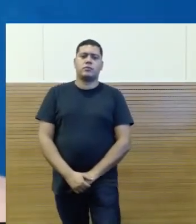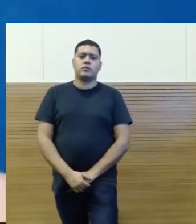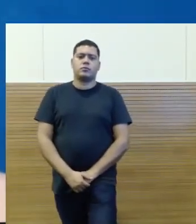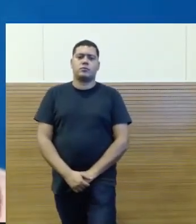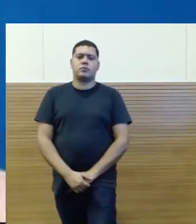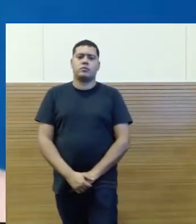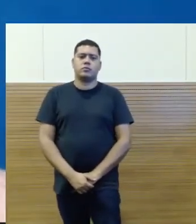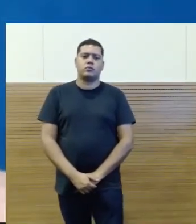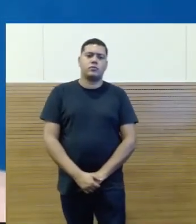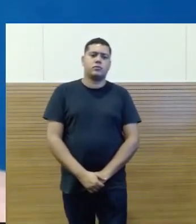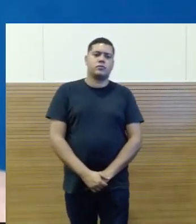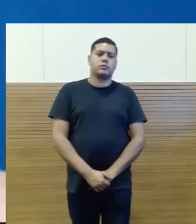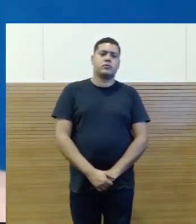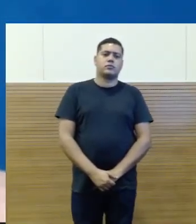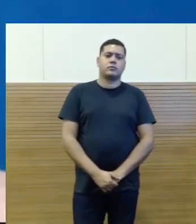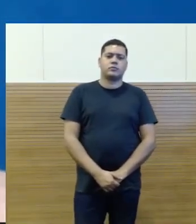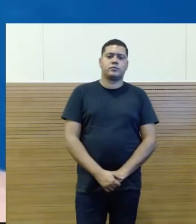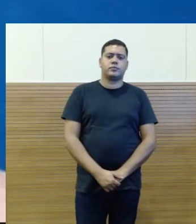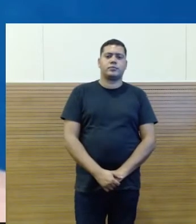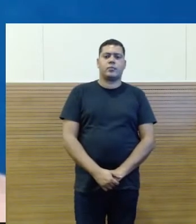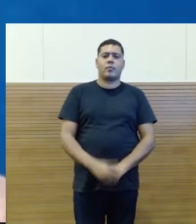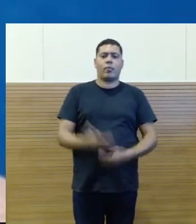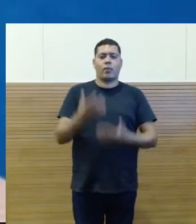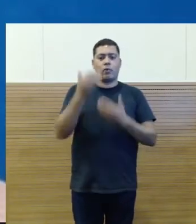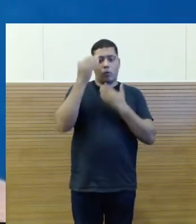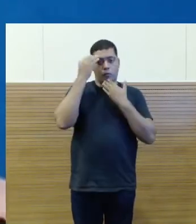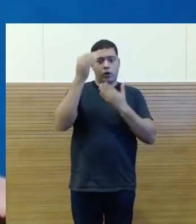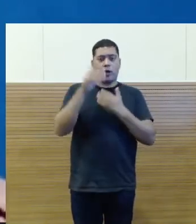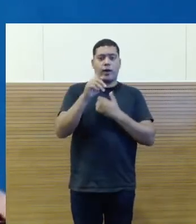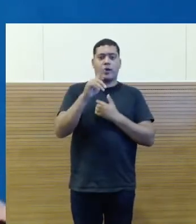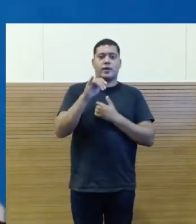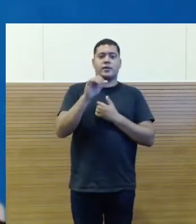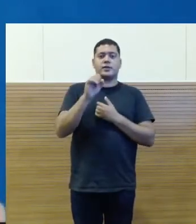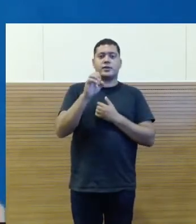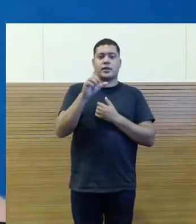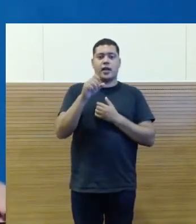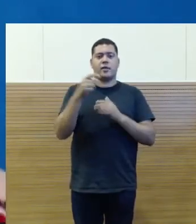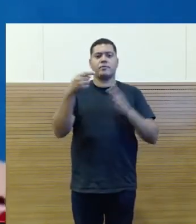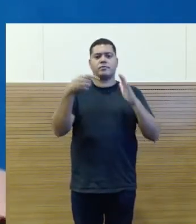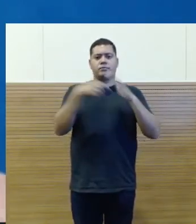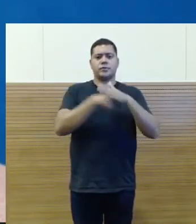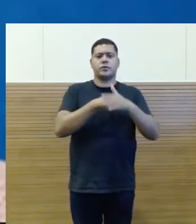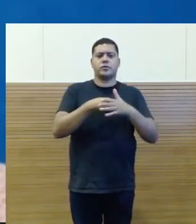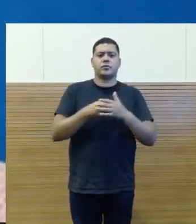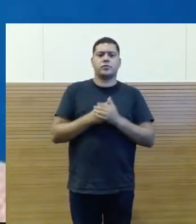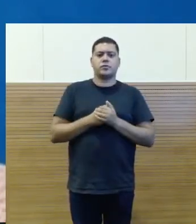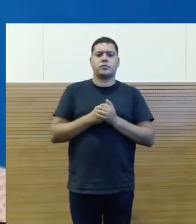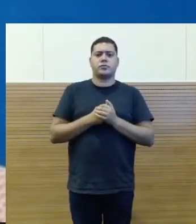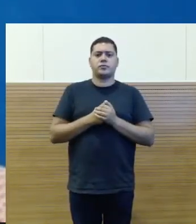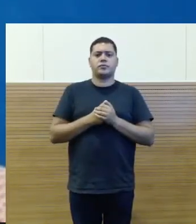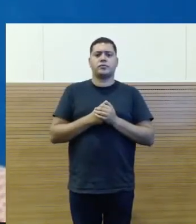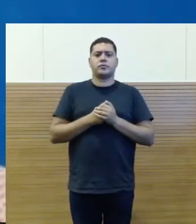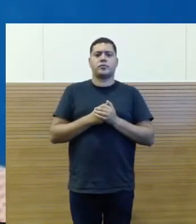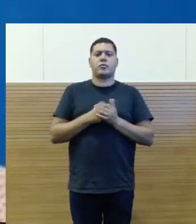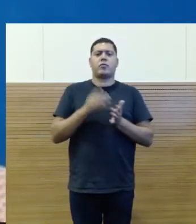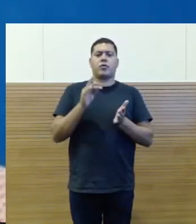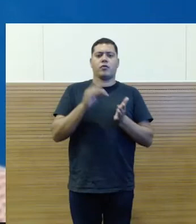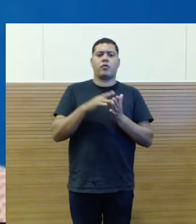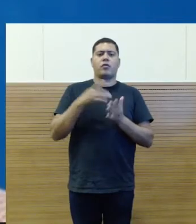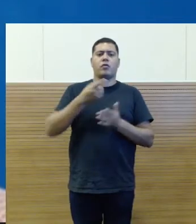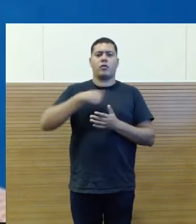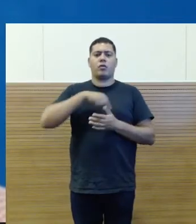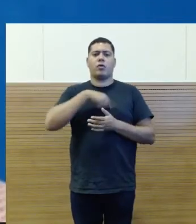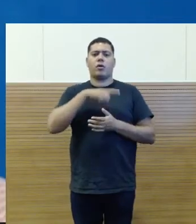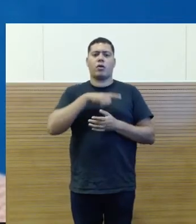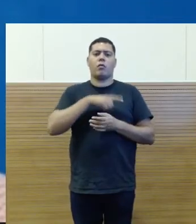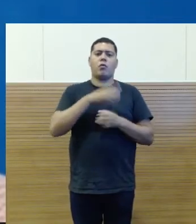Thank you, Muito obrigada, Gisele, por me fazer essa pergunta. De fato, nós temos uma